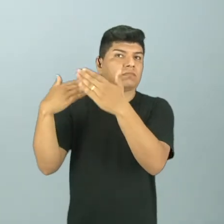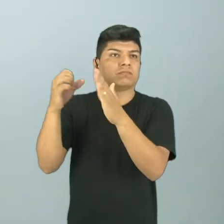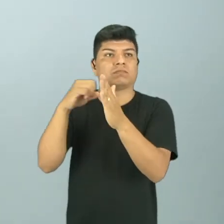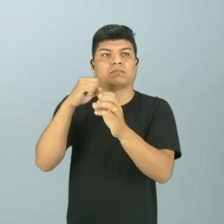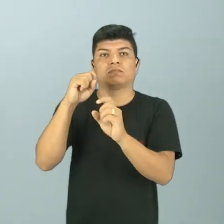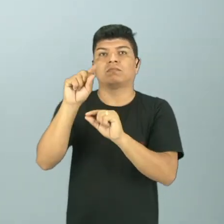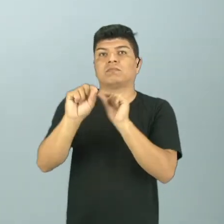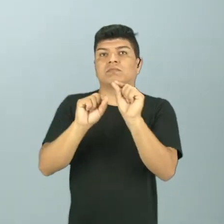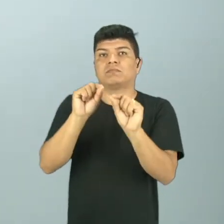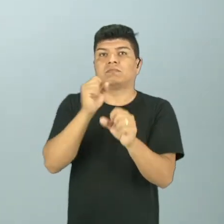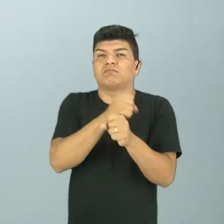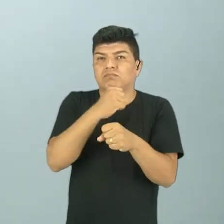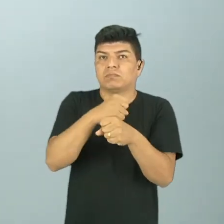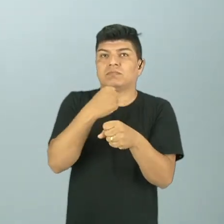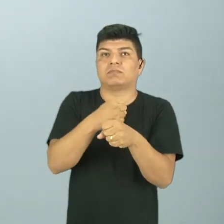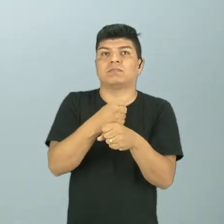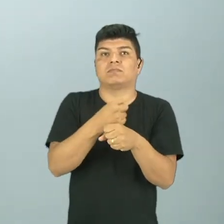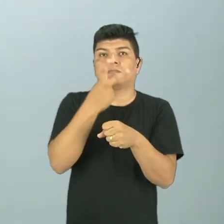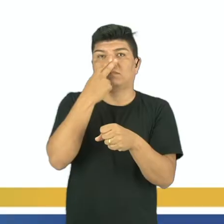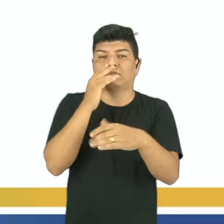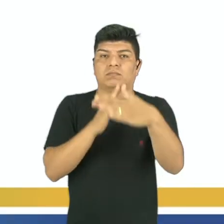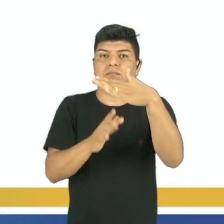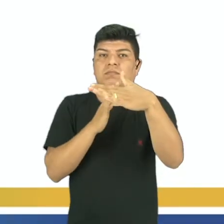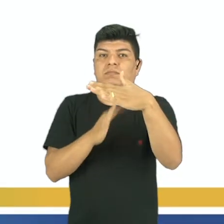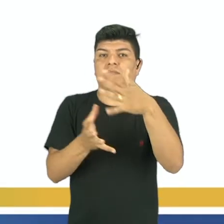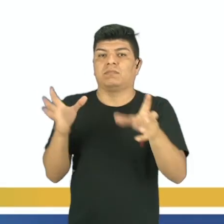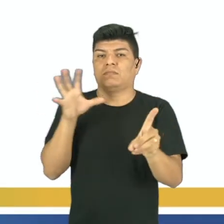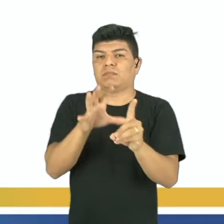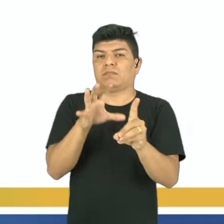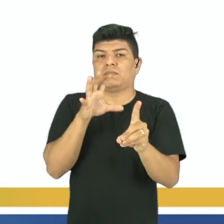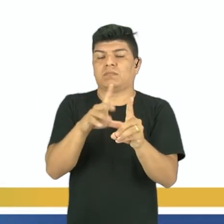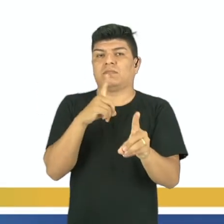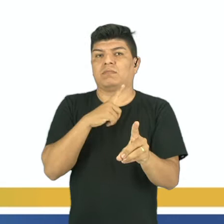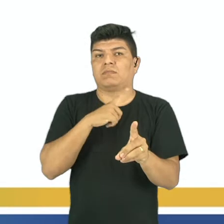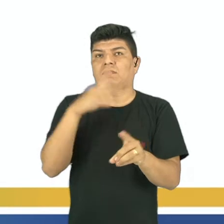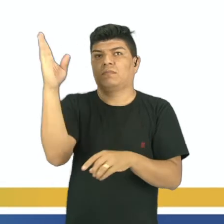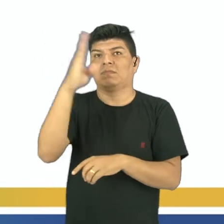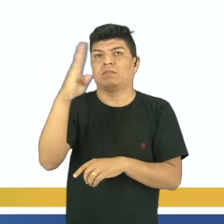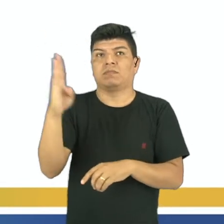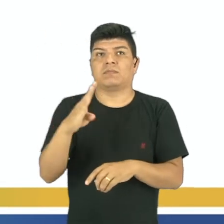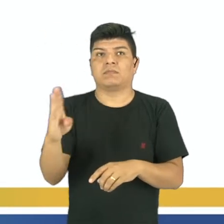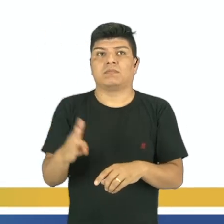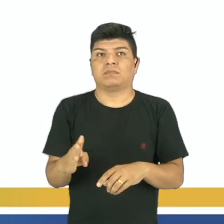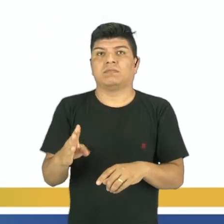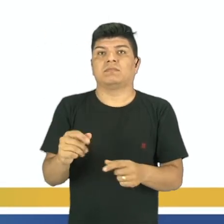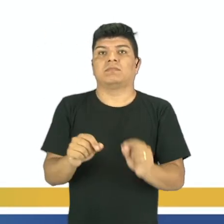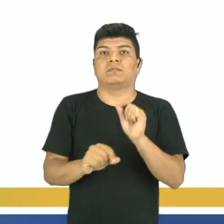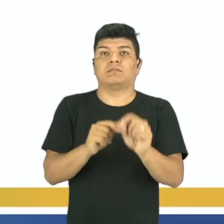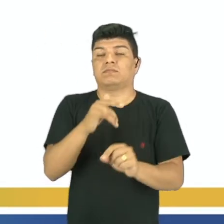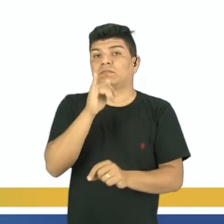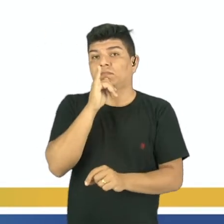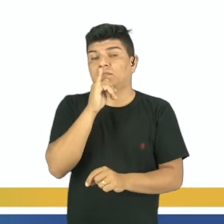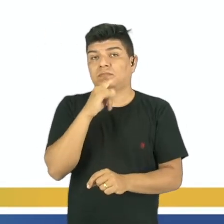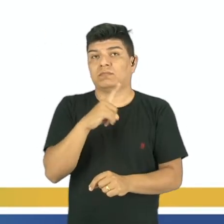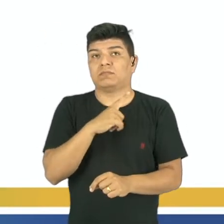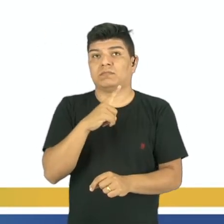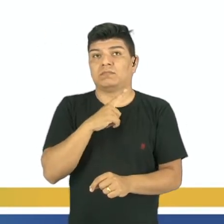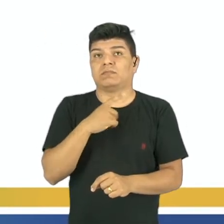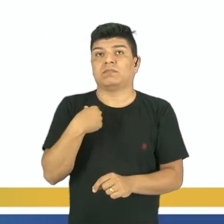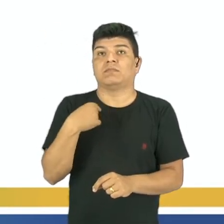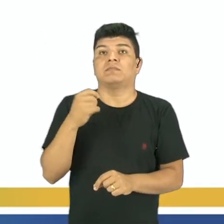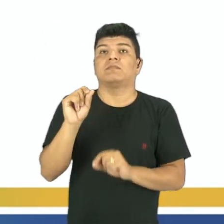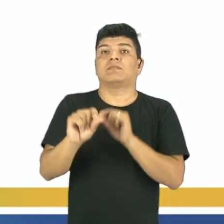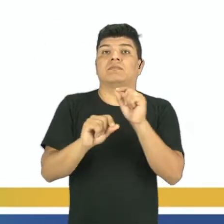momento vão retratar esses imigrantes e a influência que esses imigrantes vão ter no Brasil. E aí, a exemplo disso, a gente tem uma